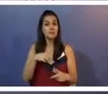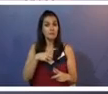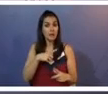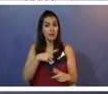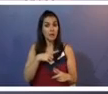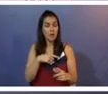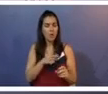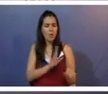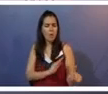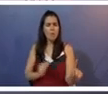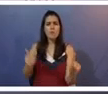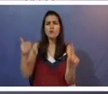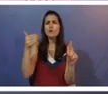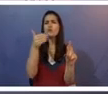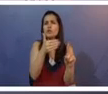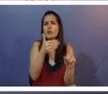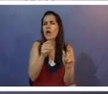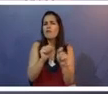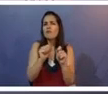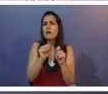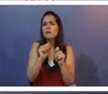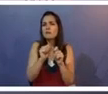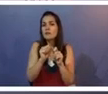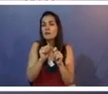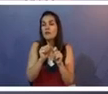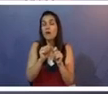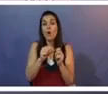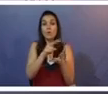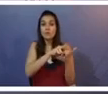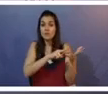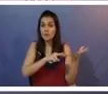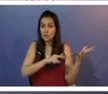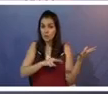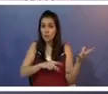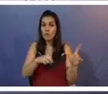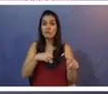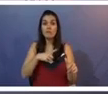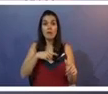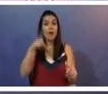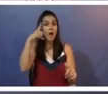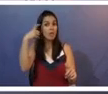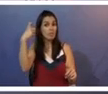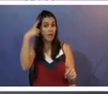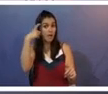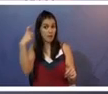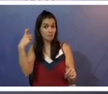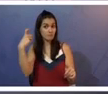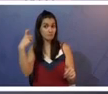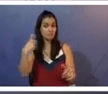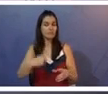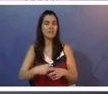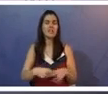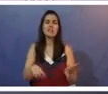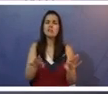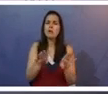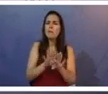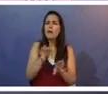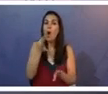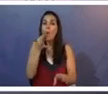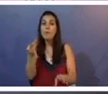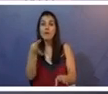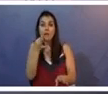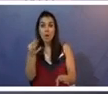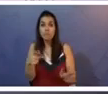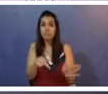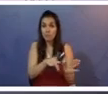o objetivo é fazer com que nós, leitores, assumamos as ideias e as opiniões do